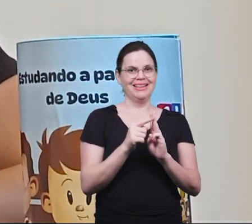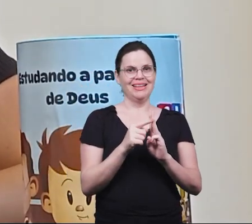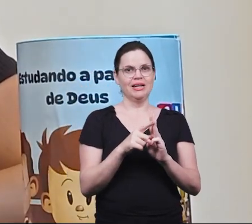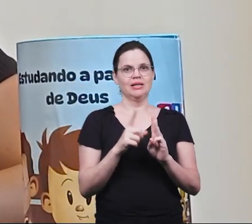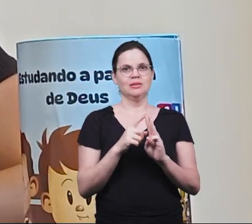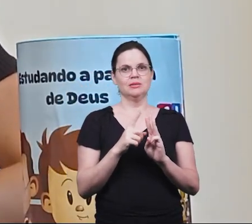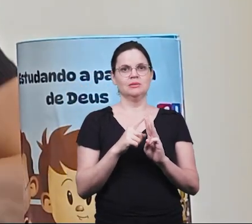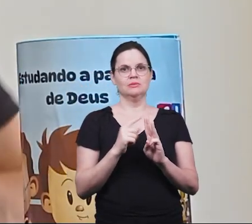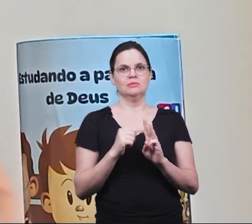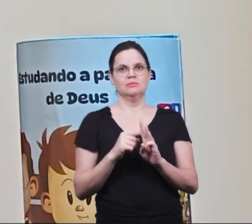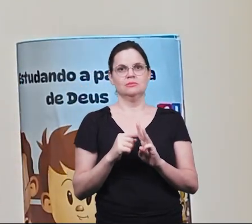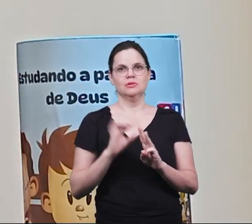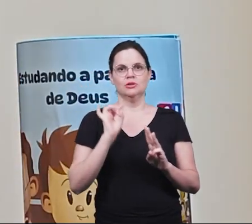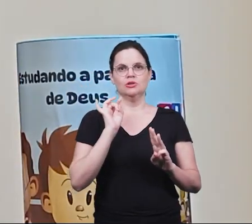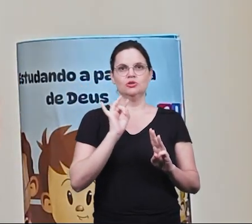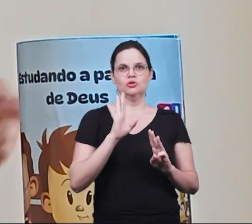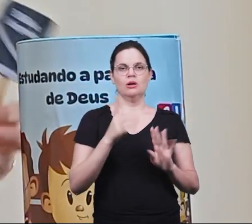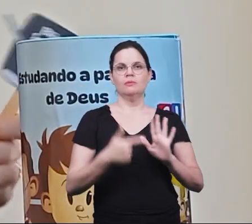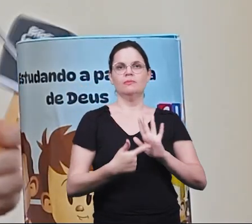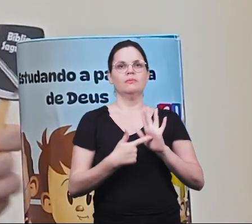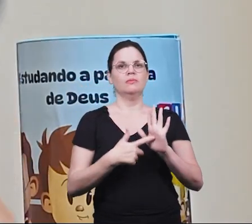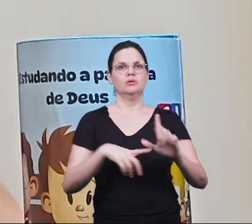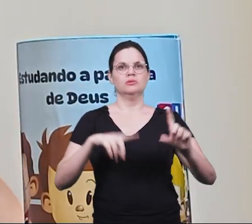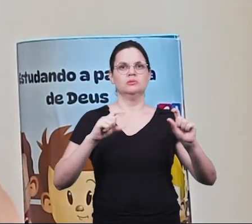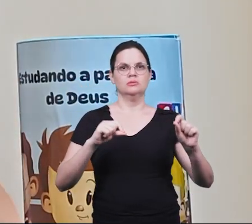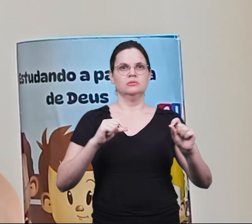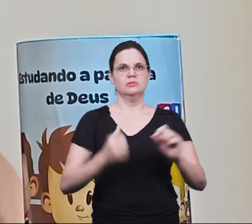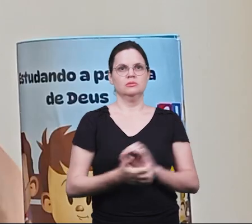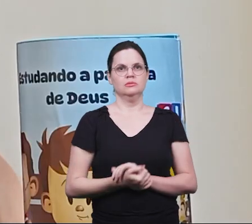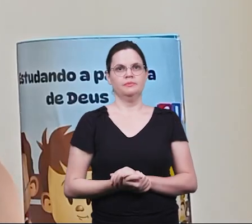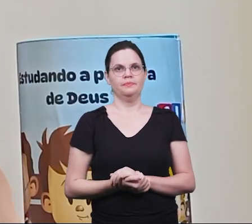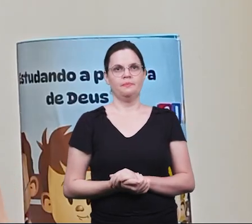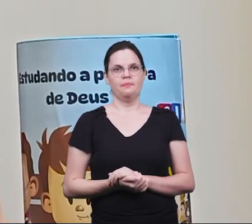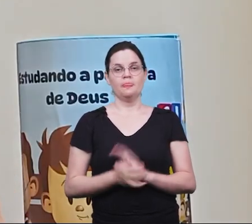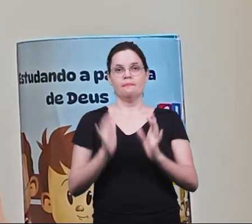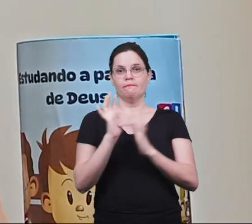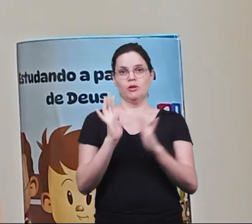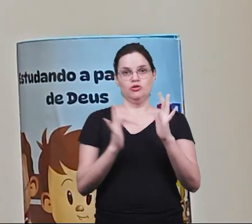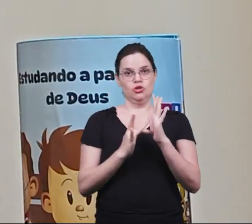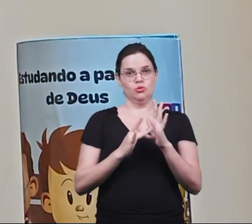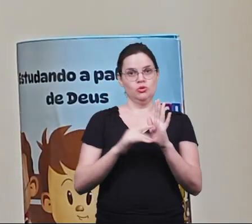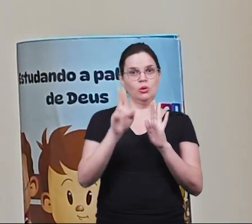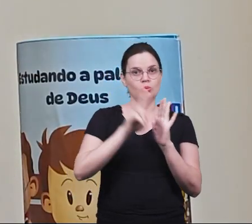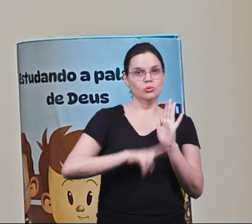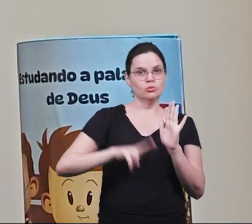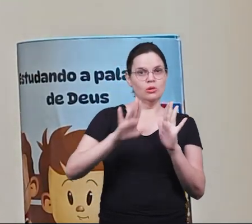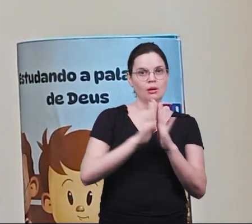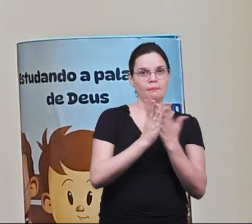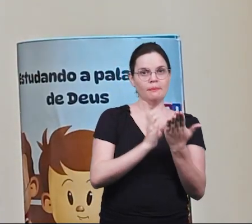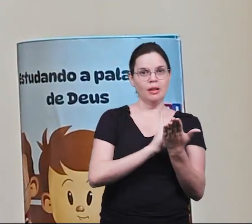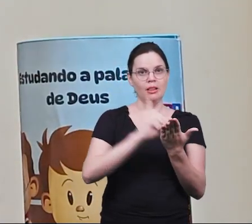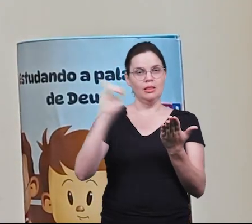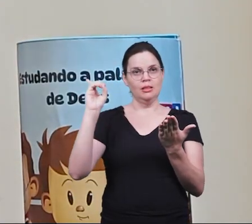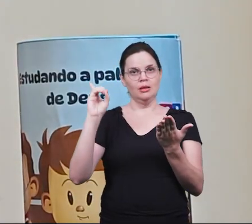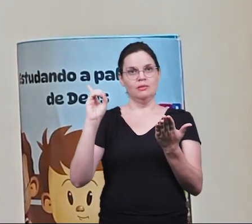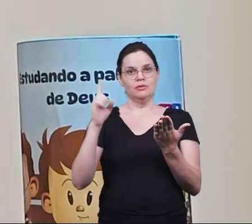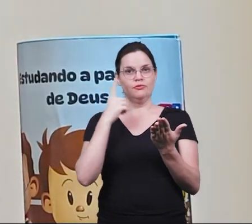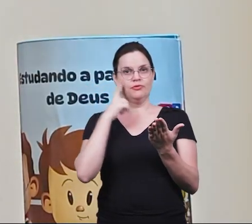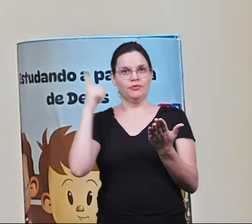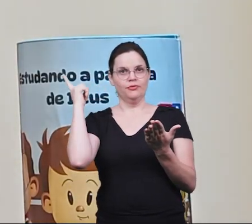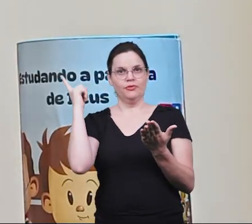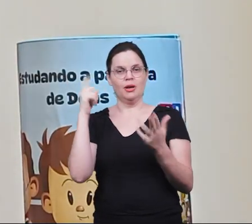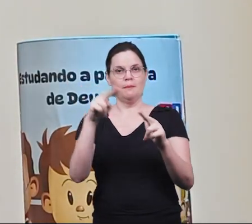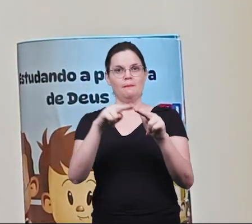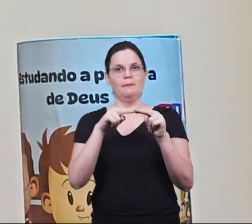nível 3, nós falaríamos que Jesus, ele usou a palavra, e através